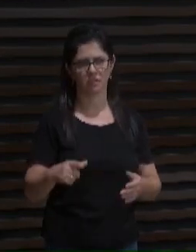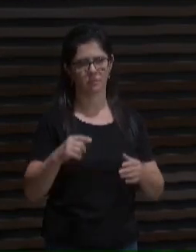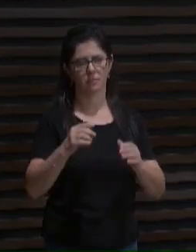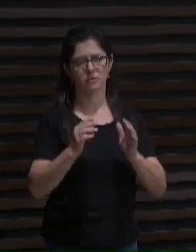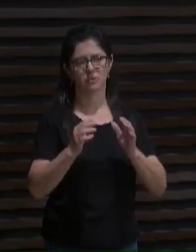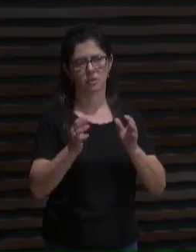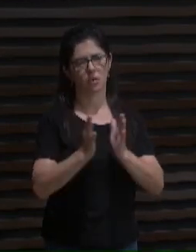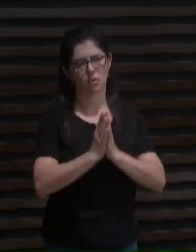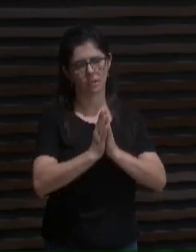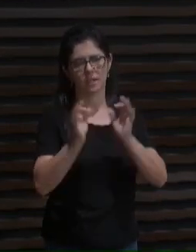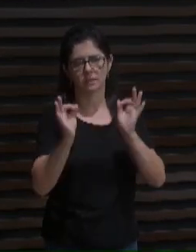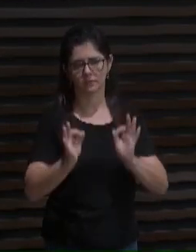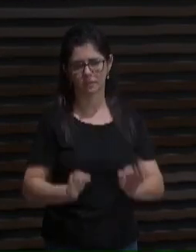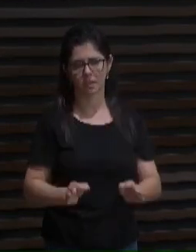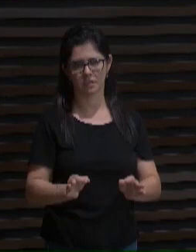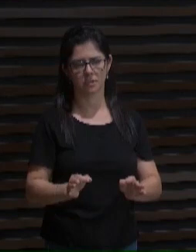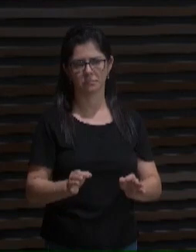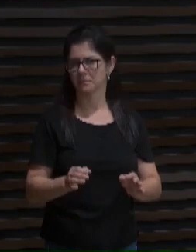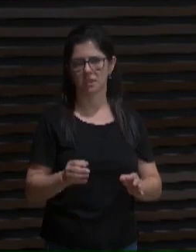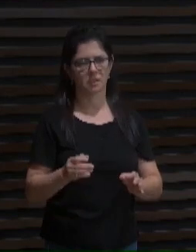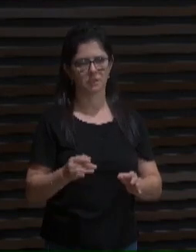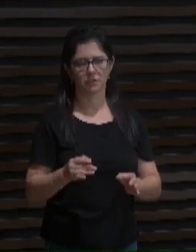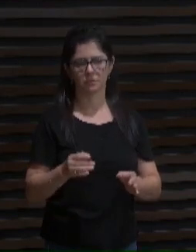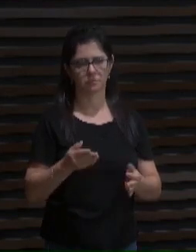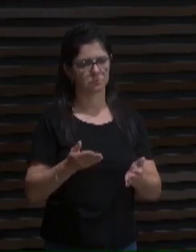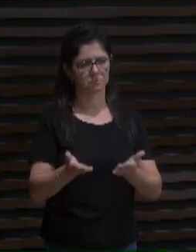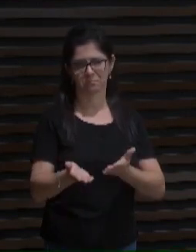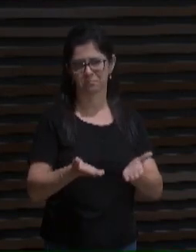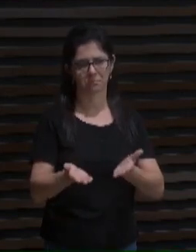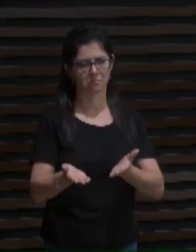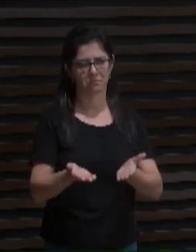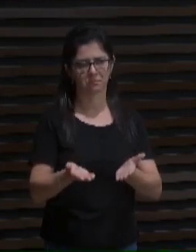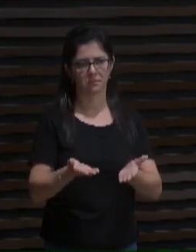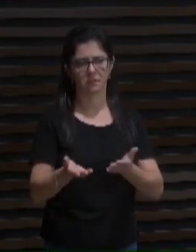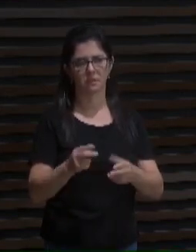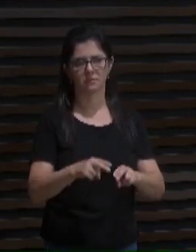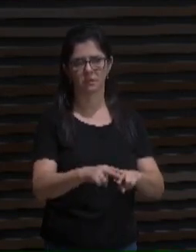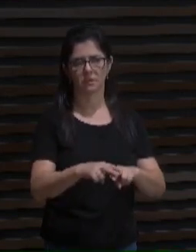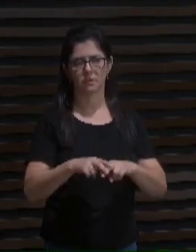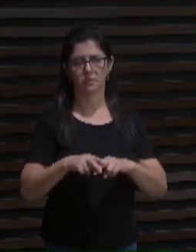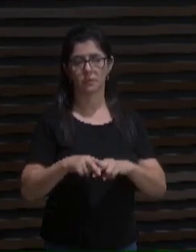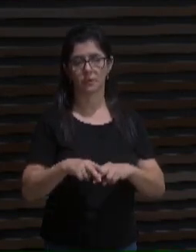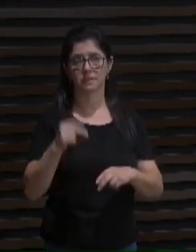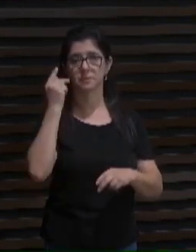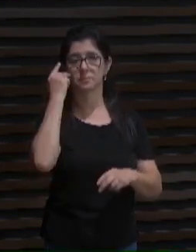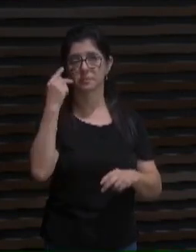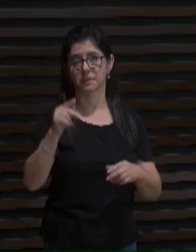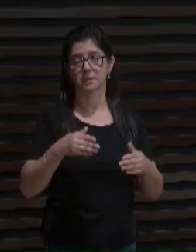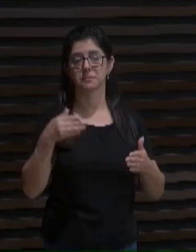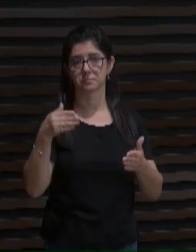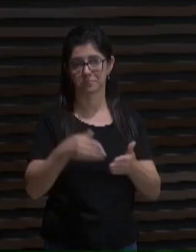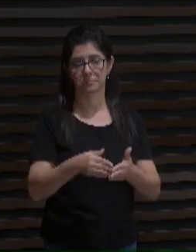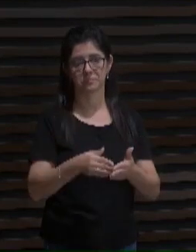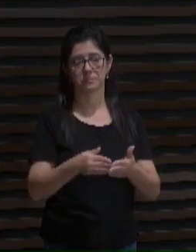isso não pode servir de muleta ou desculpa para impedir o cristão de orar. Por isso que eu estou